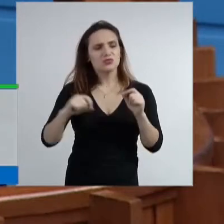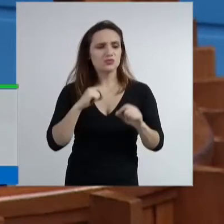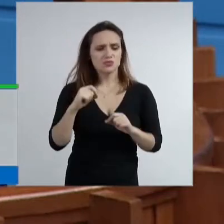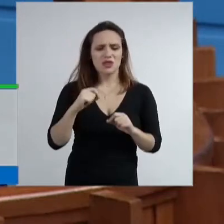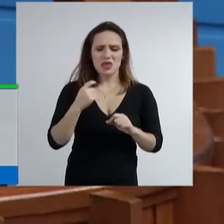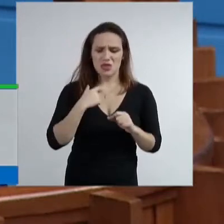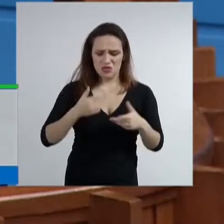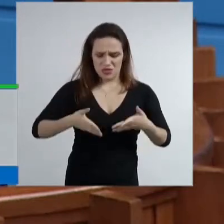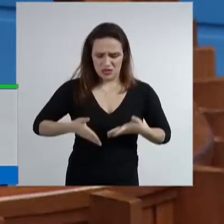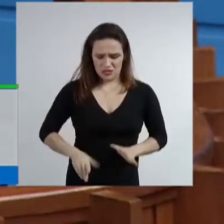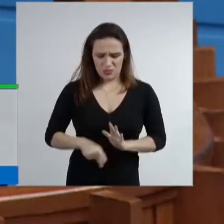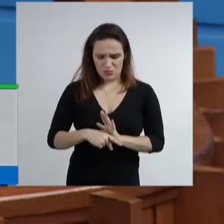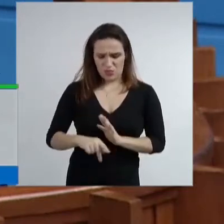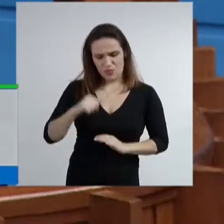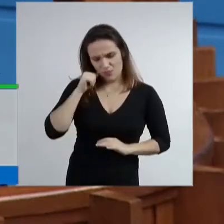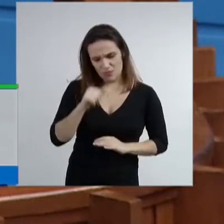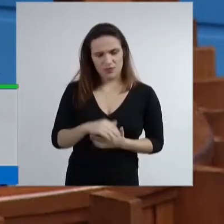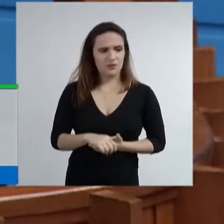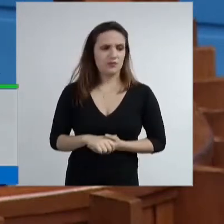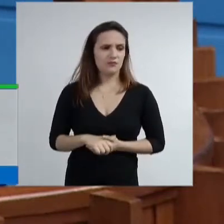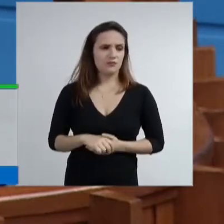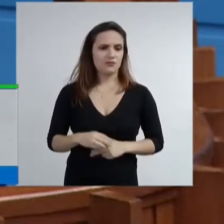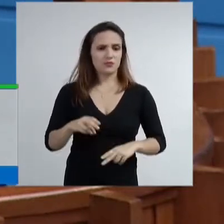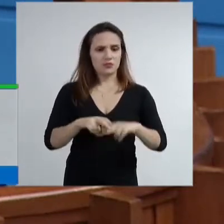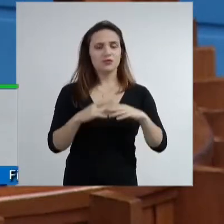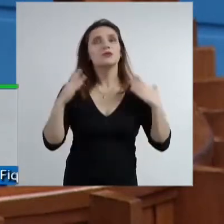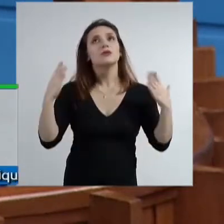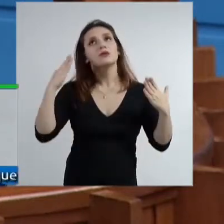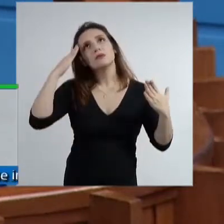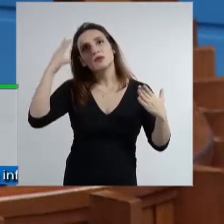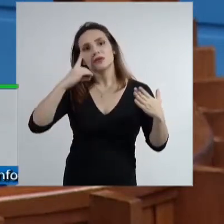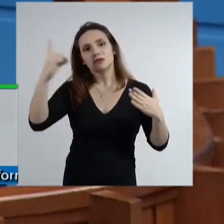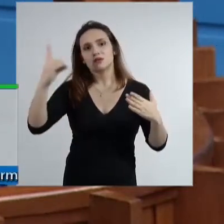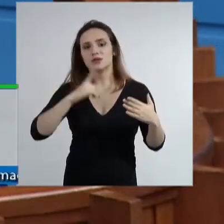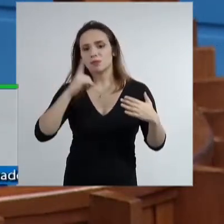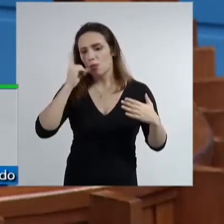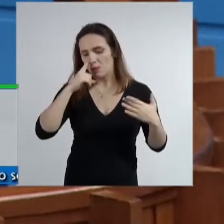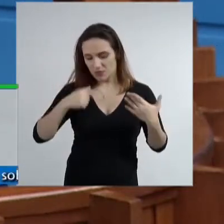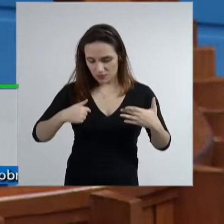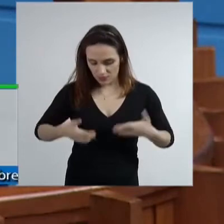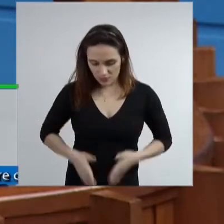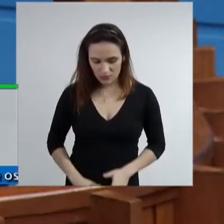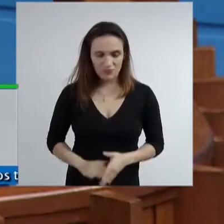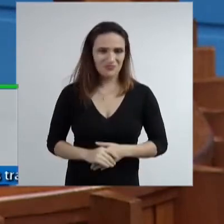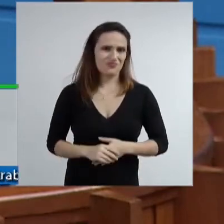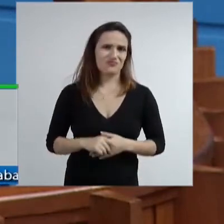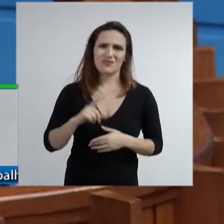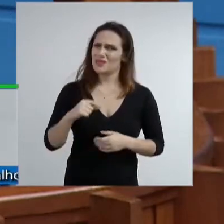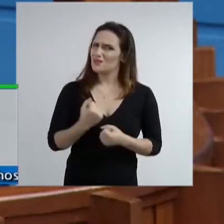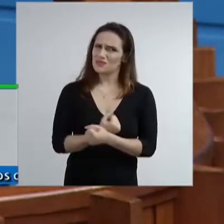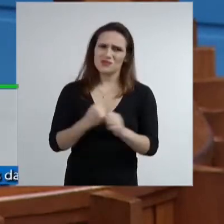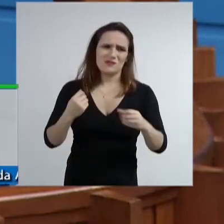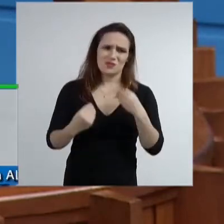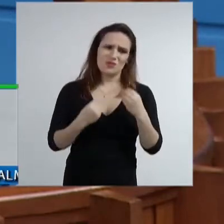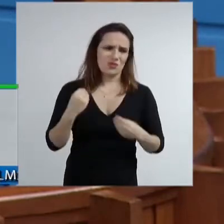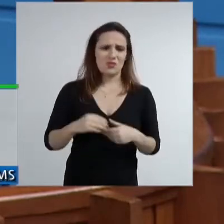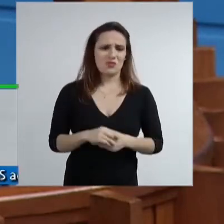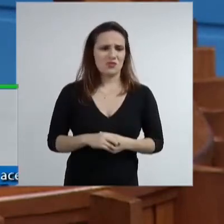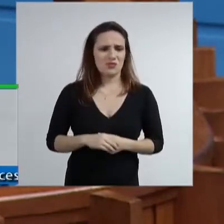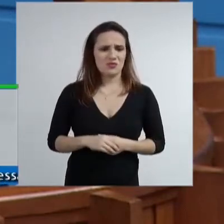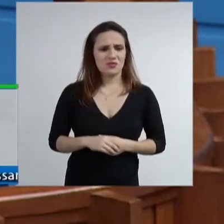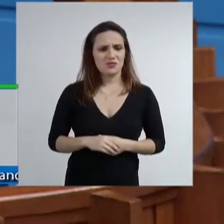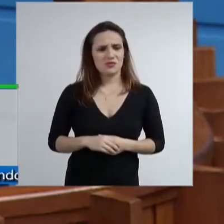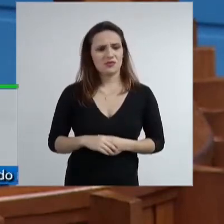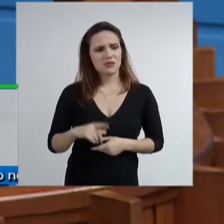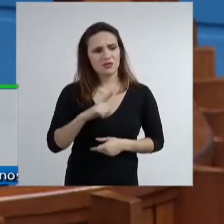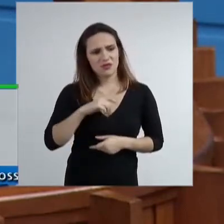a uma mulher que estamos aqui, e que não é incabível, né? É descabida a violência